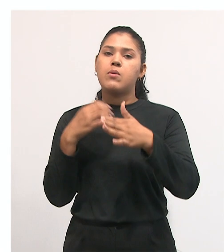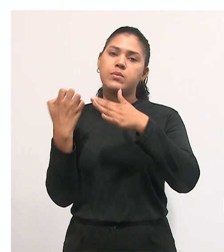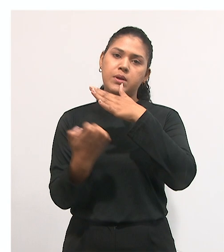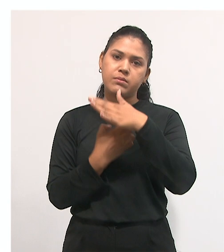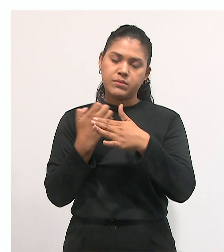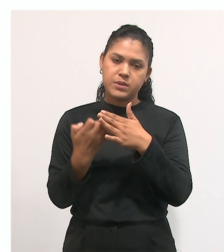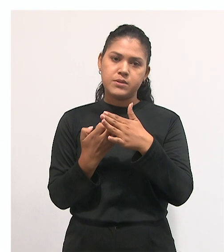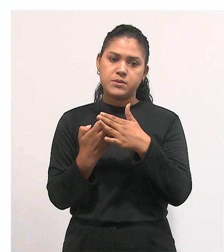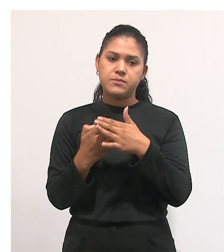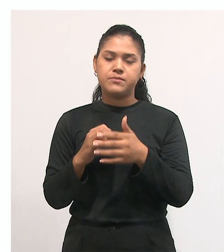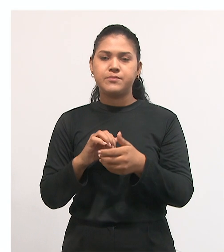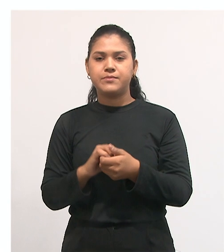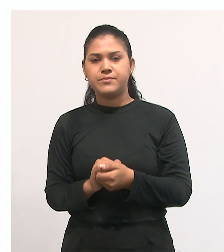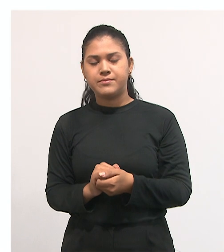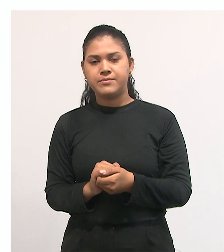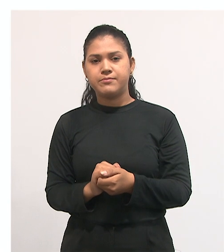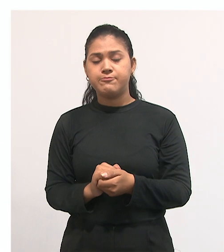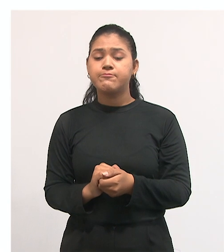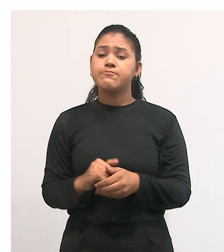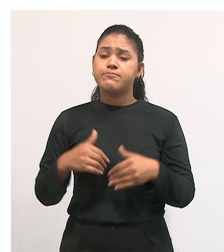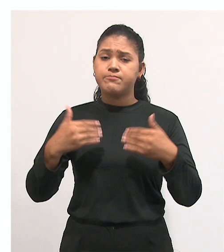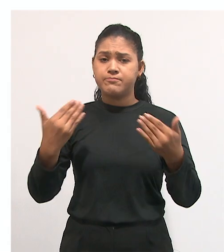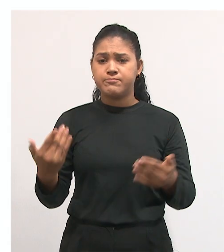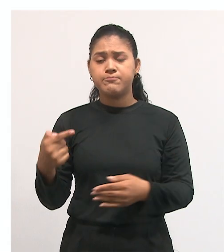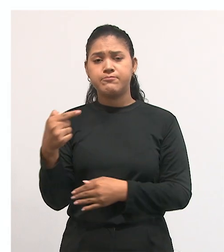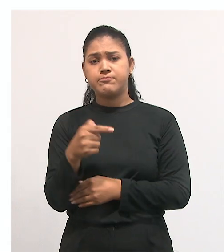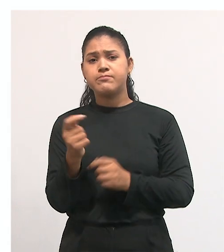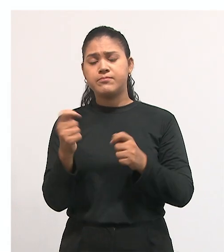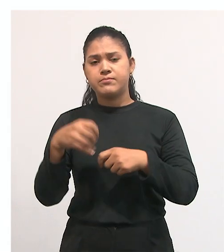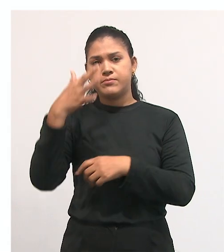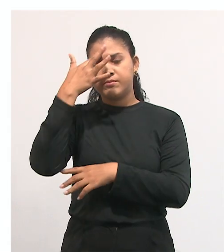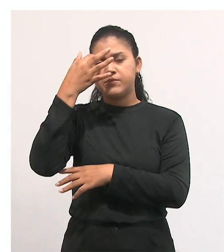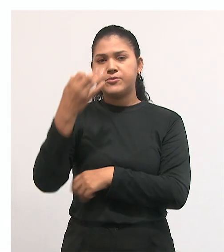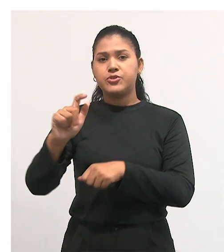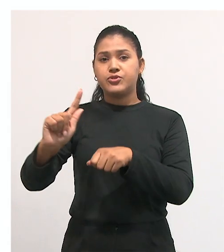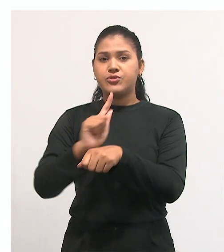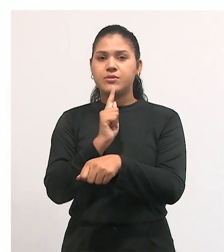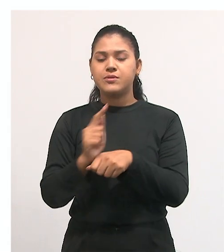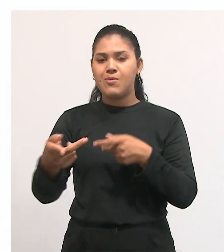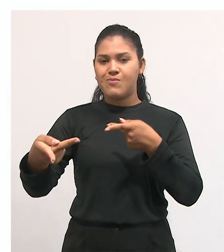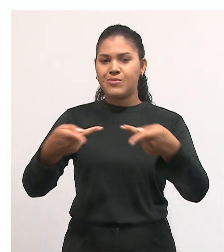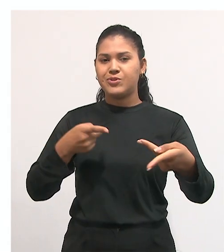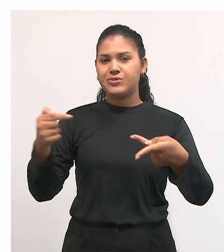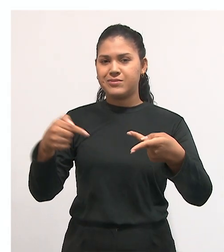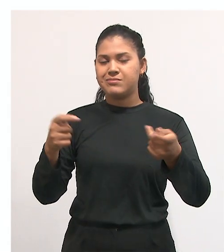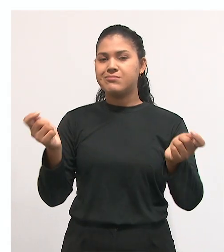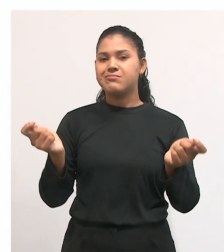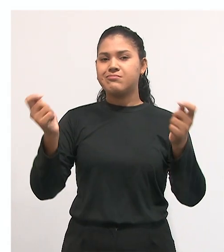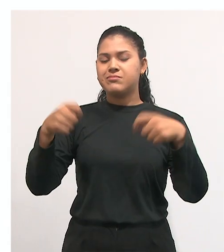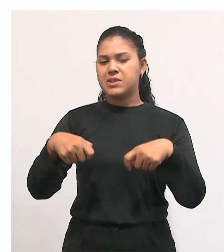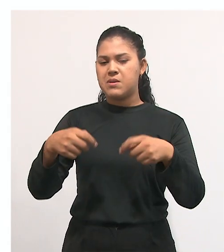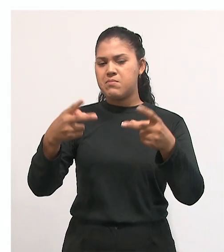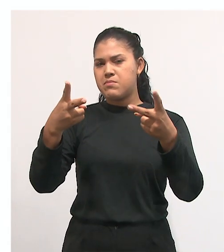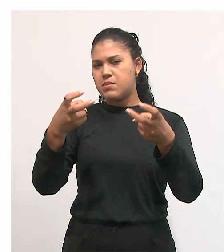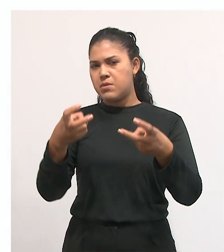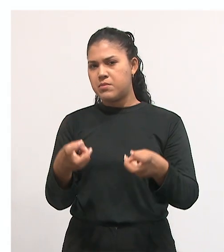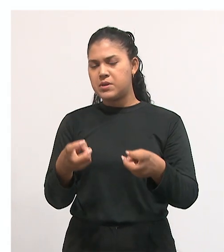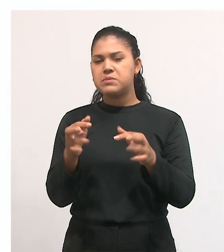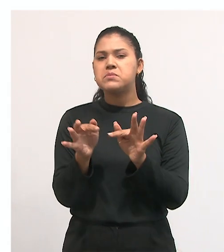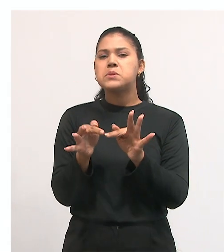financeira dessa empresa, né? Com isso, a gestão financeira de projetos pode parecer uma